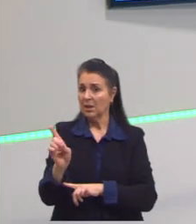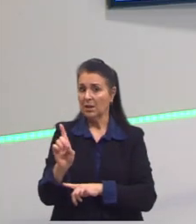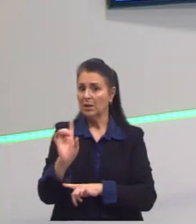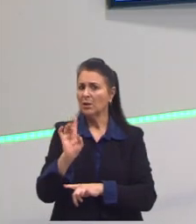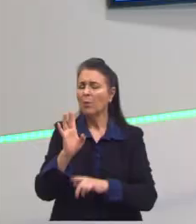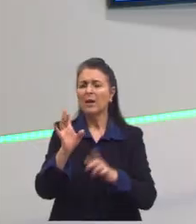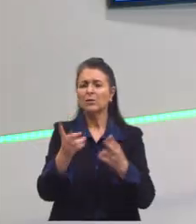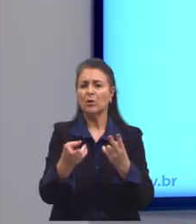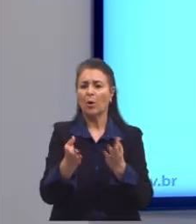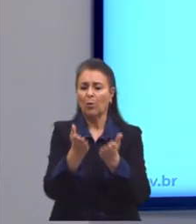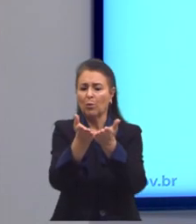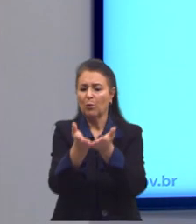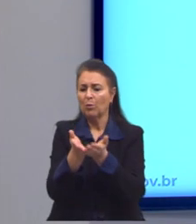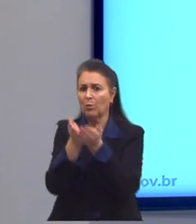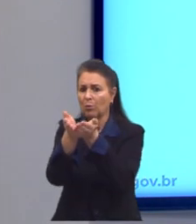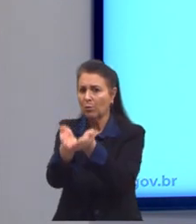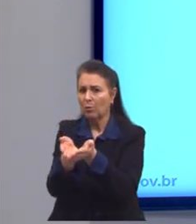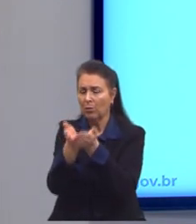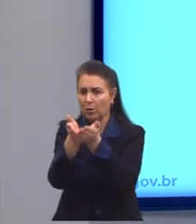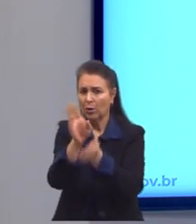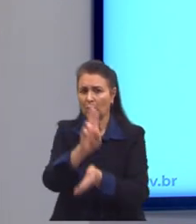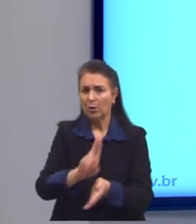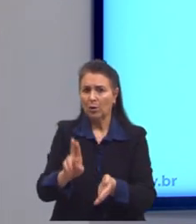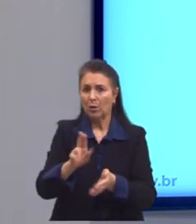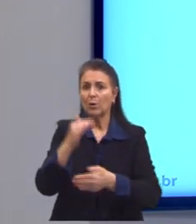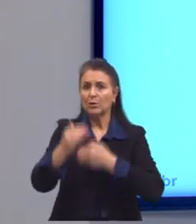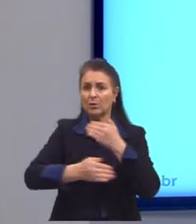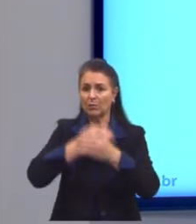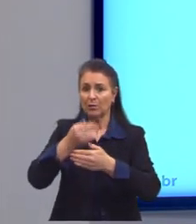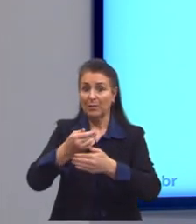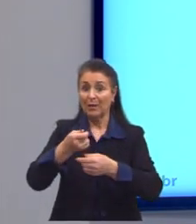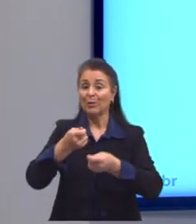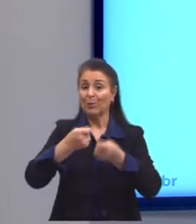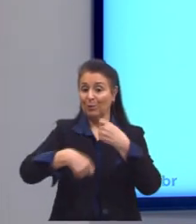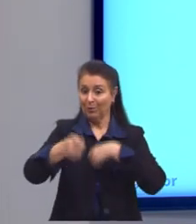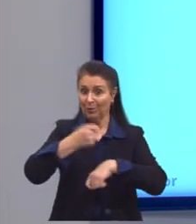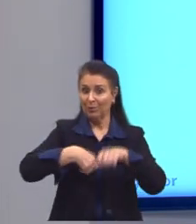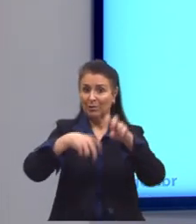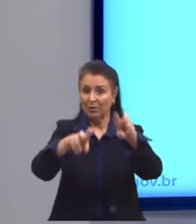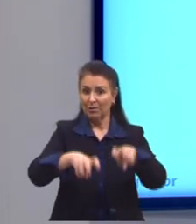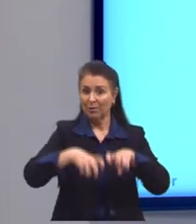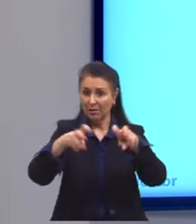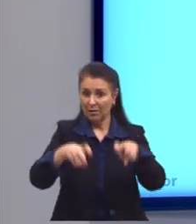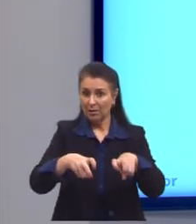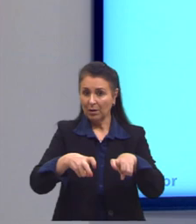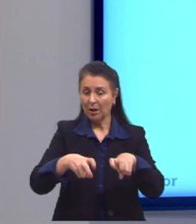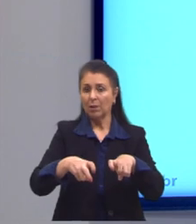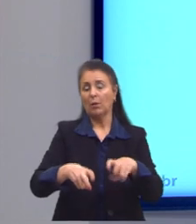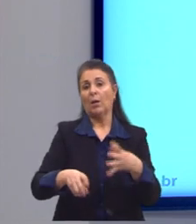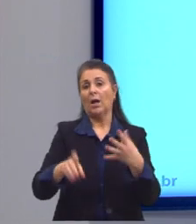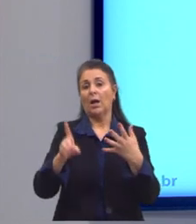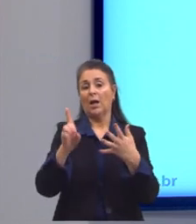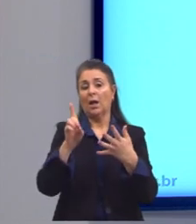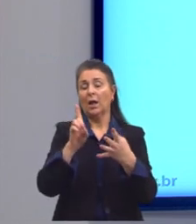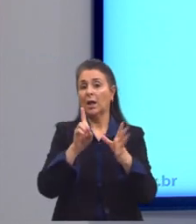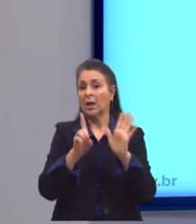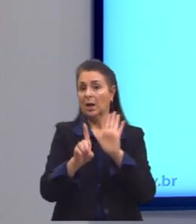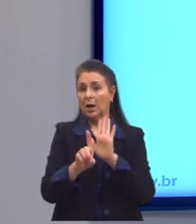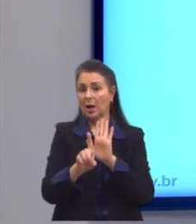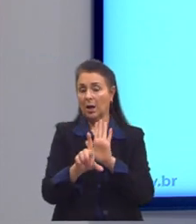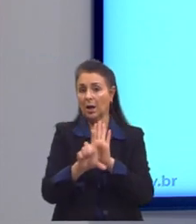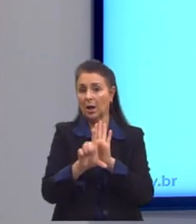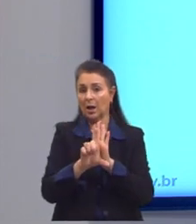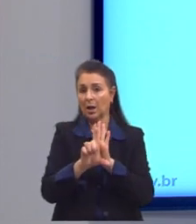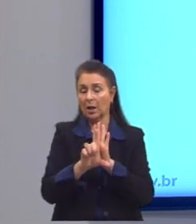o transporte hidroviário de desenvolvimento do agronegócio o essa aqui é a que melhor entra né a de desenvolvimento do agronegócio